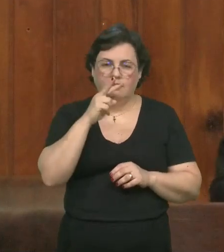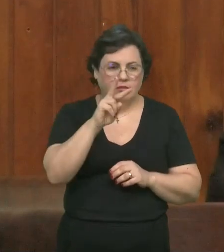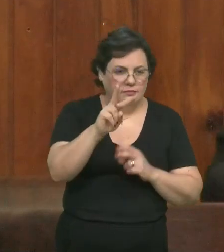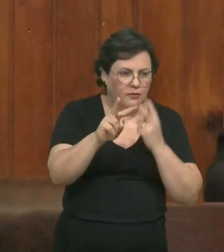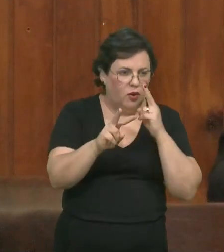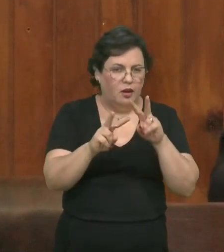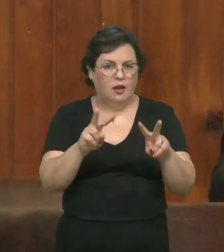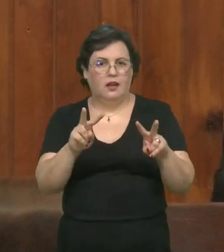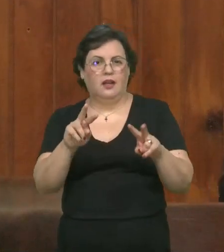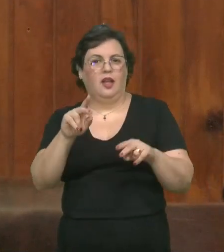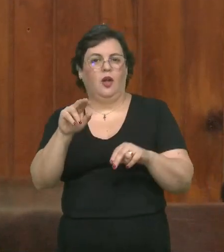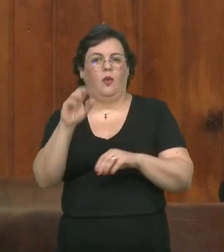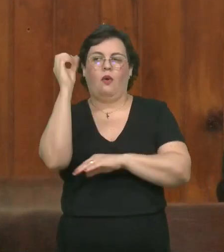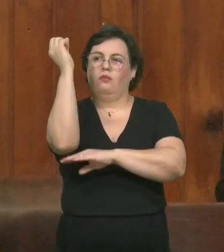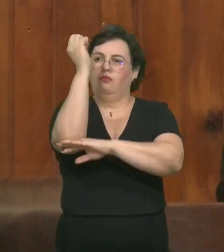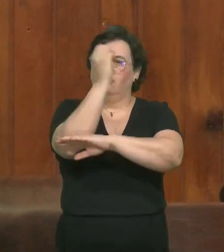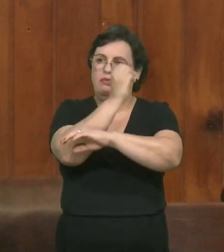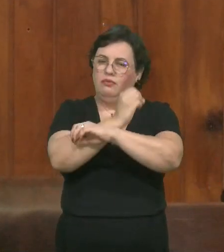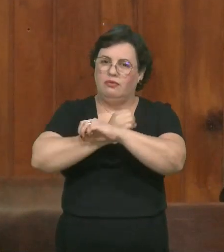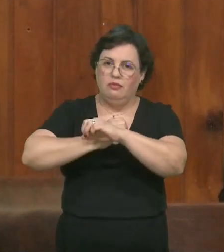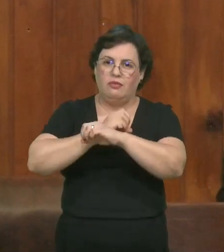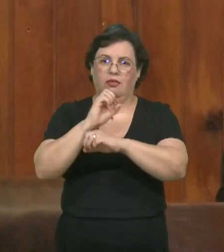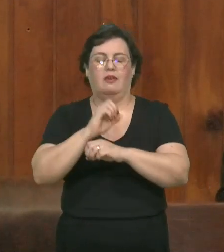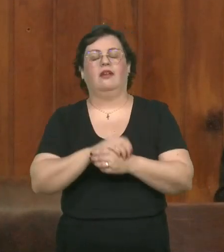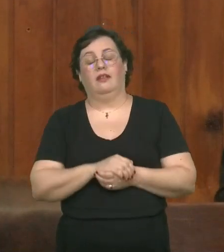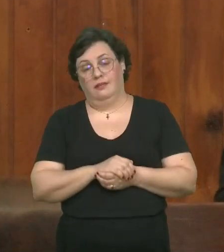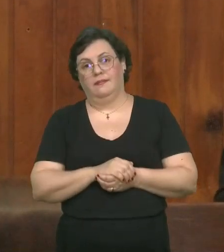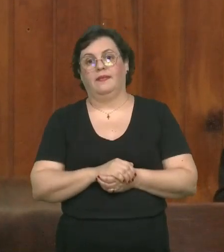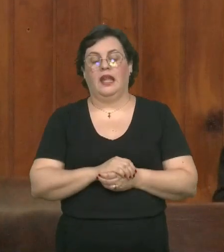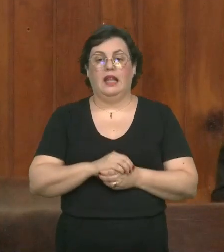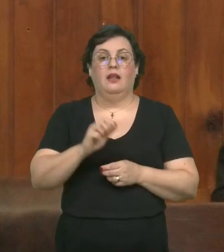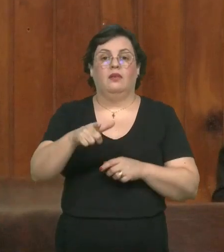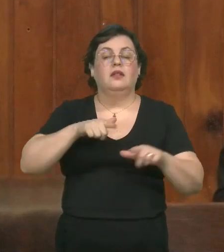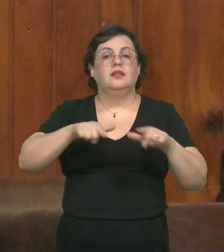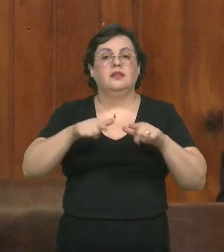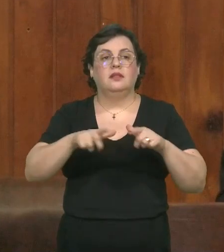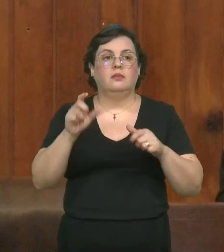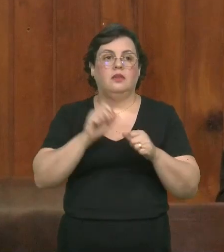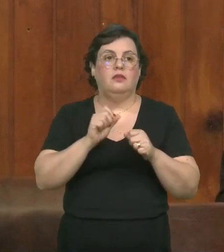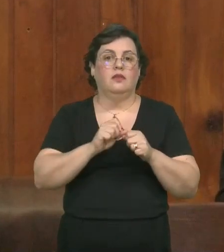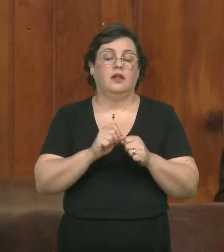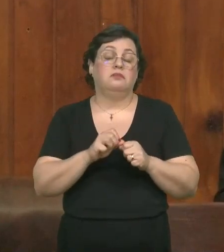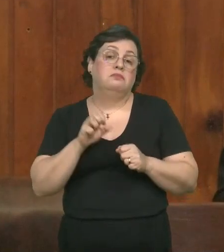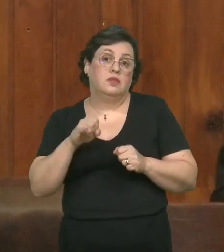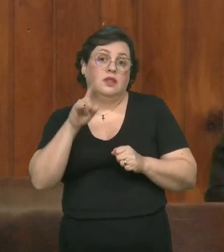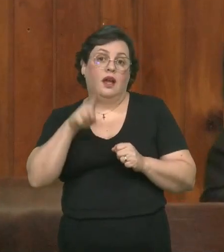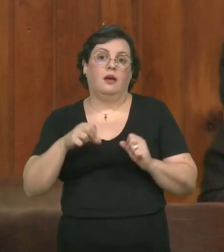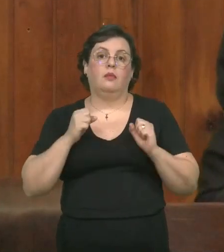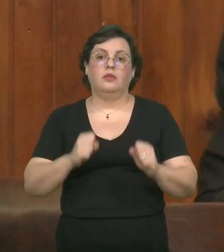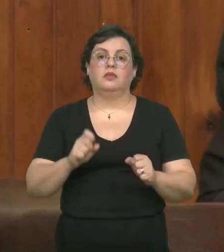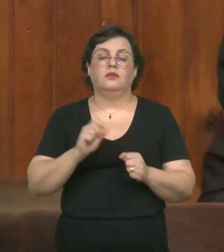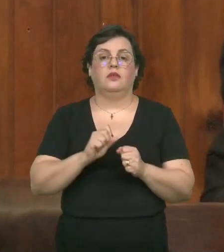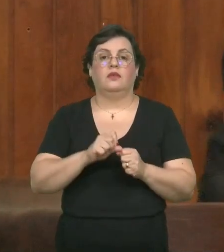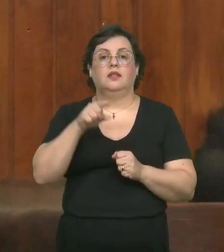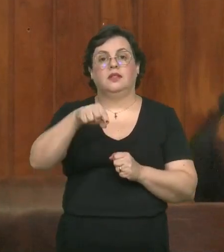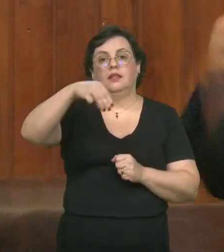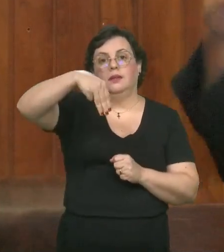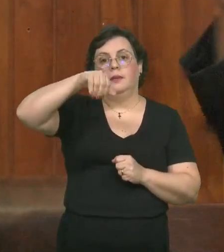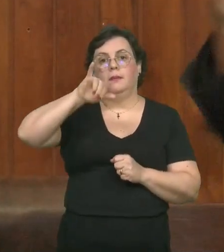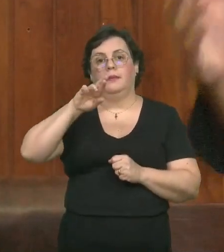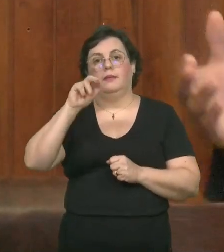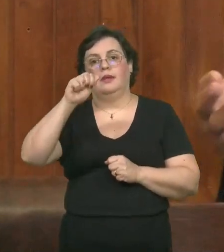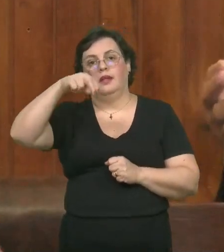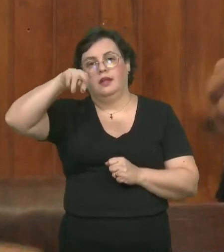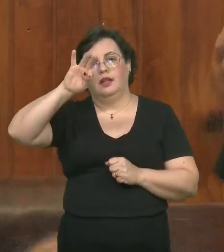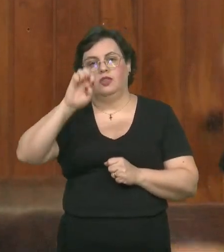se fazer ali, haja vista já o trabalho que vem sendo realizado, a possibilidade de fazer um mirante, ficaria um